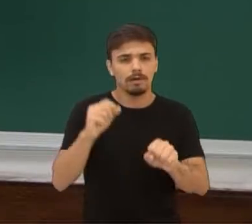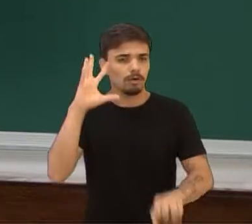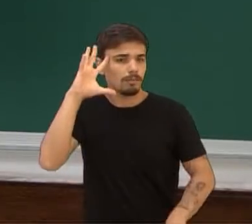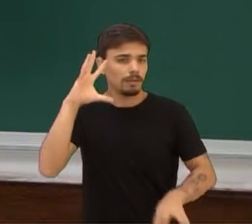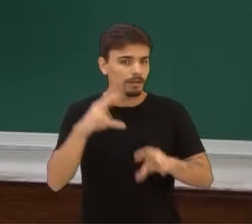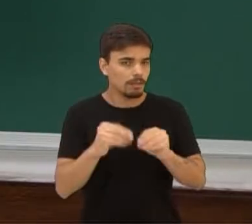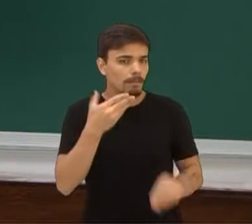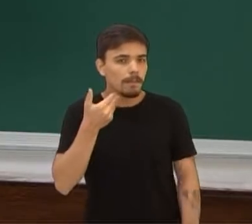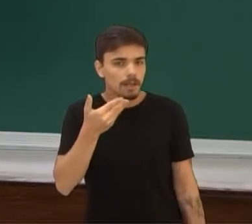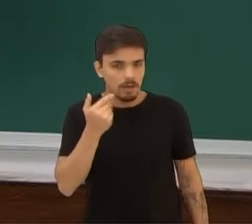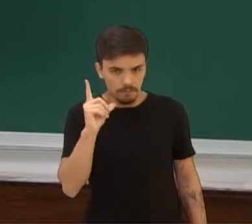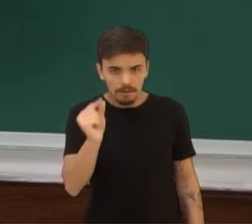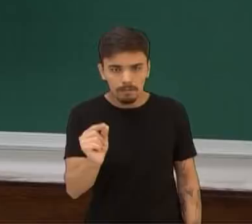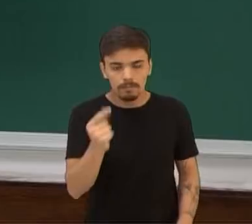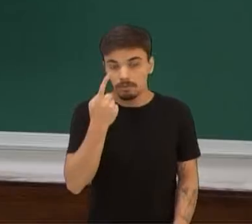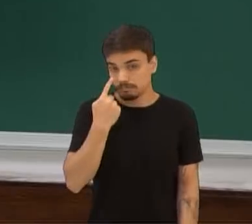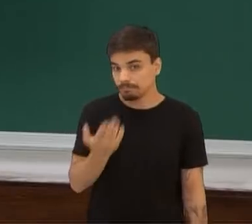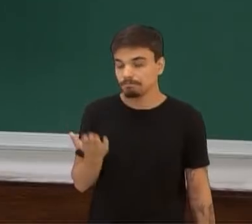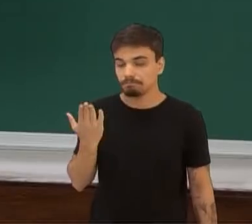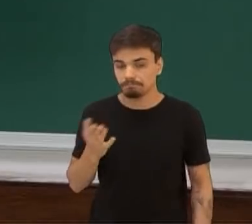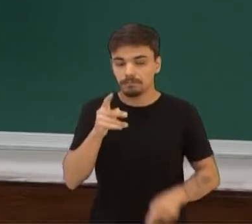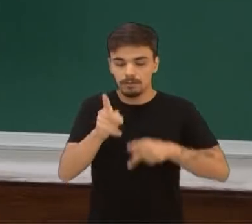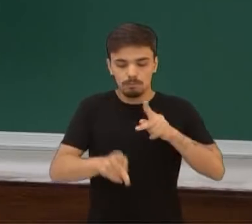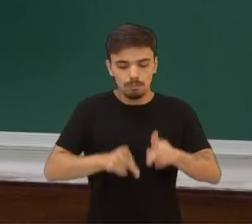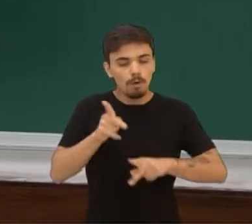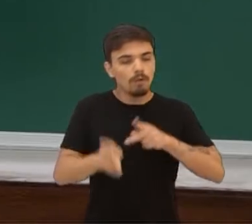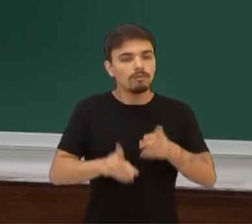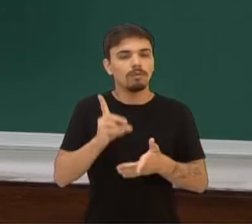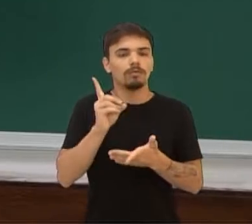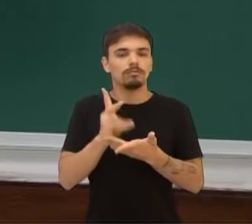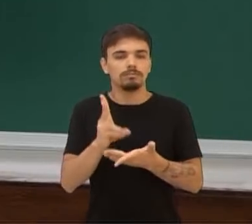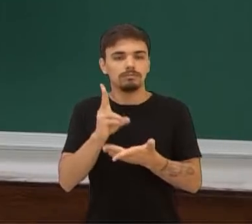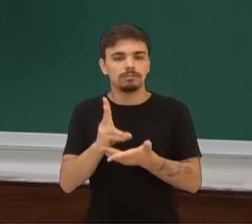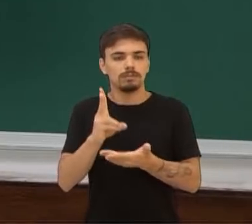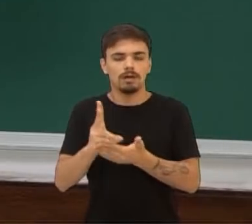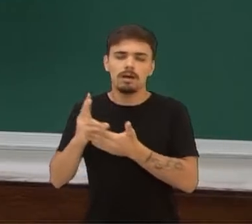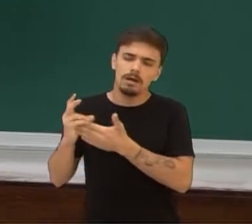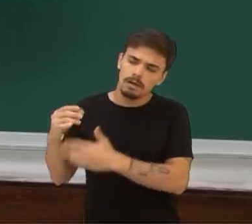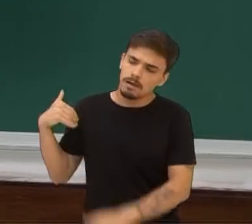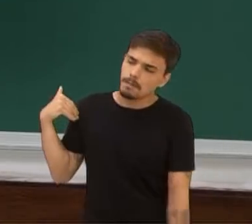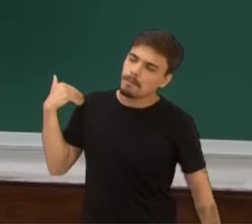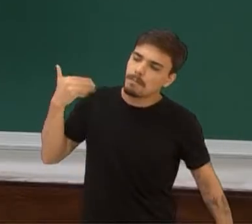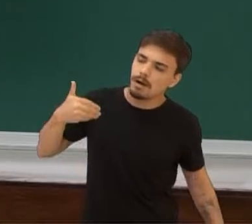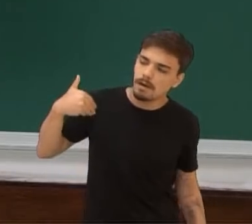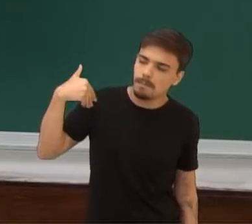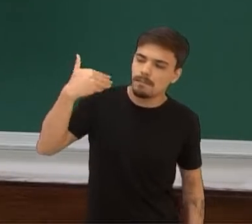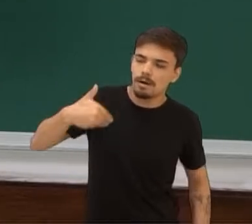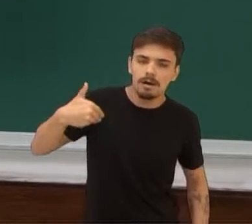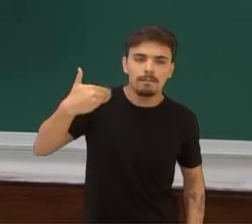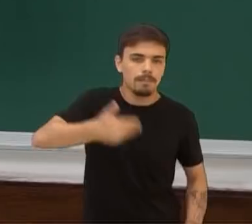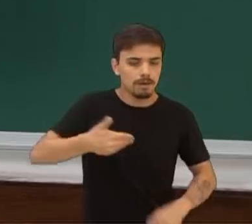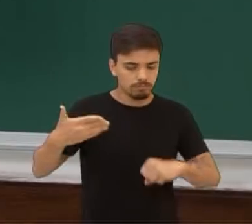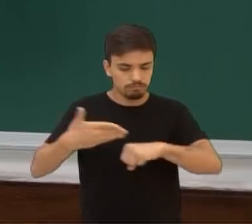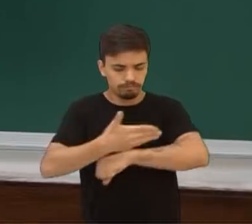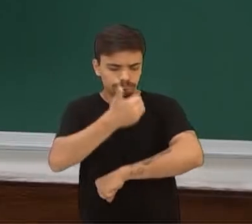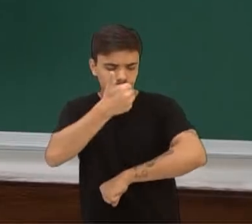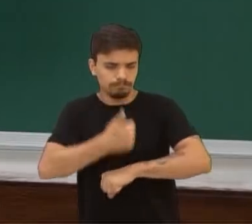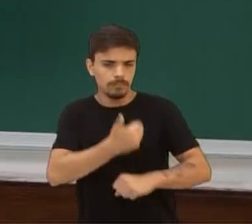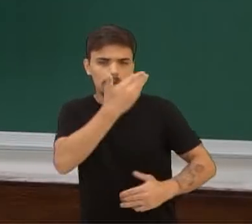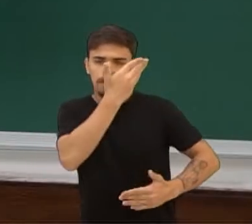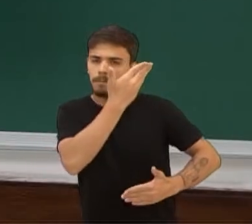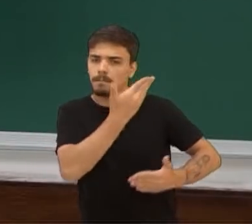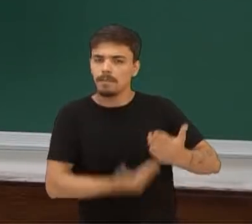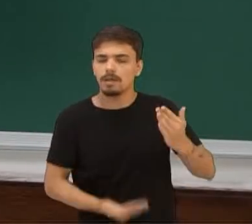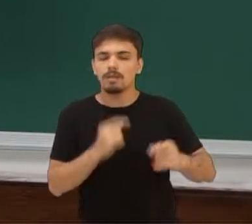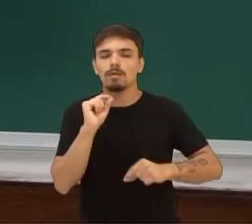entender melhor isso? Bom, os povos indígenas, ao longo, né, do processo de colonização, perderam boa